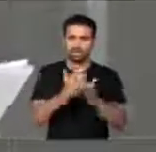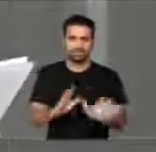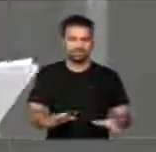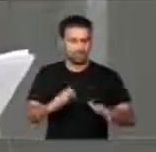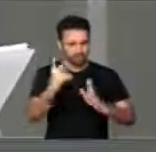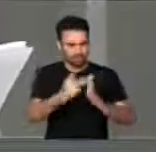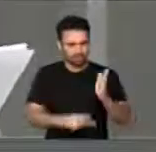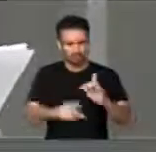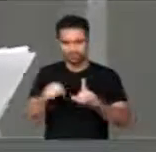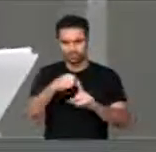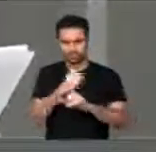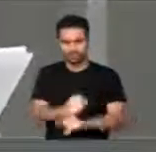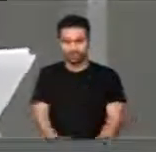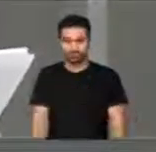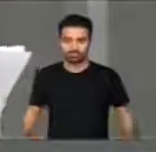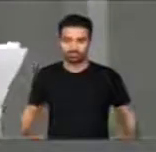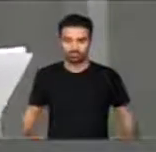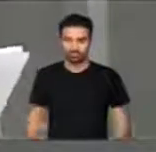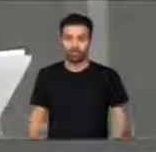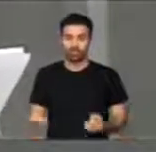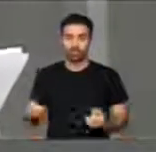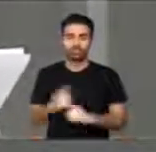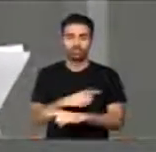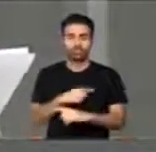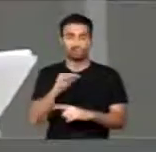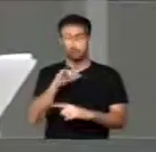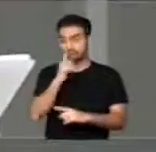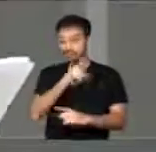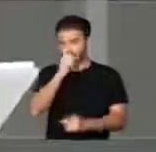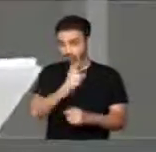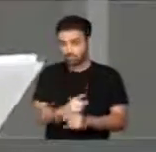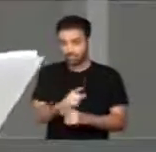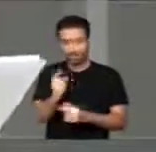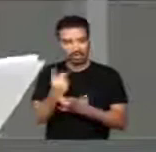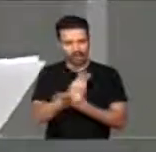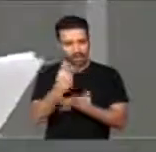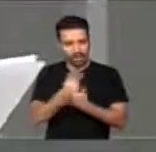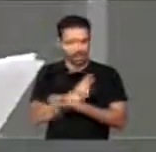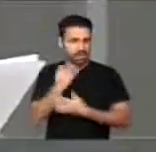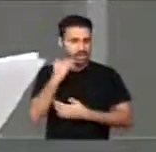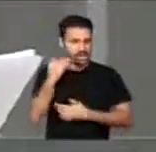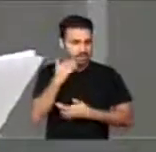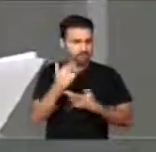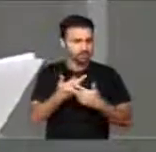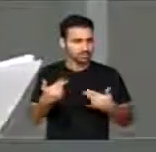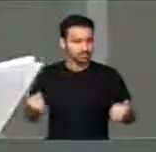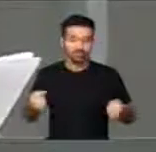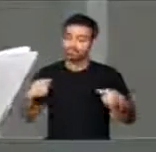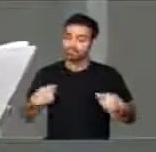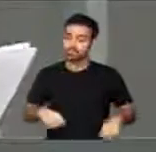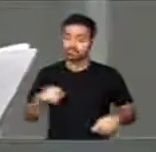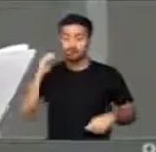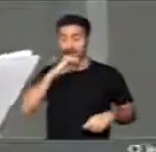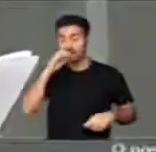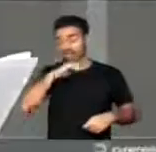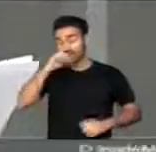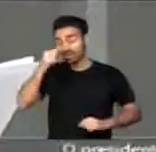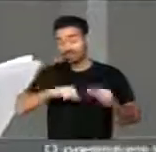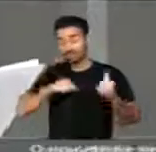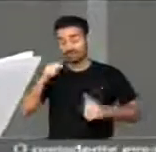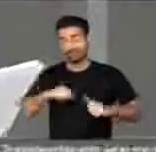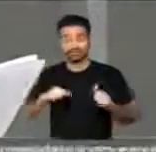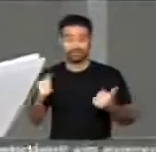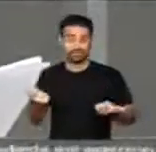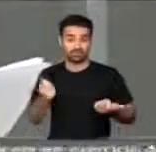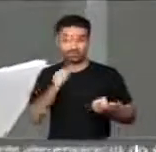sociais. Ao contrário, uma vez identificadas as irregularidades e as práticas, precisam ser analisadas de modo que as